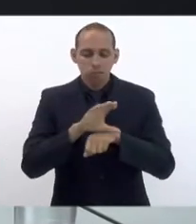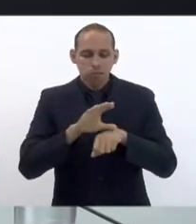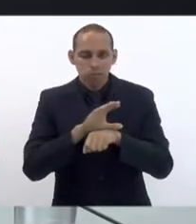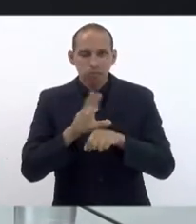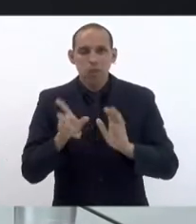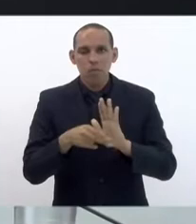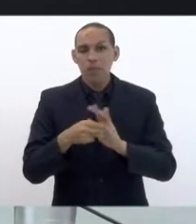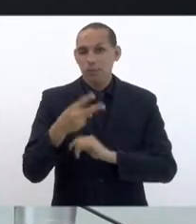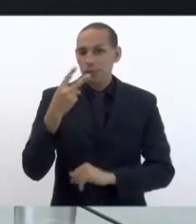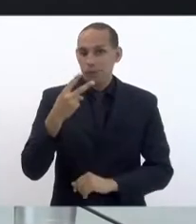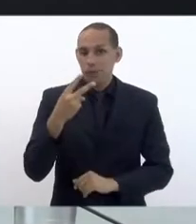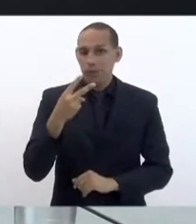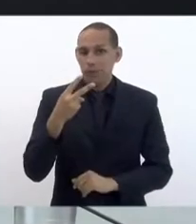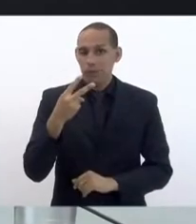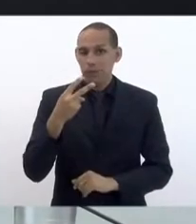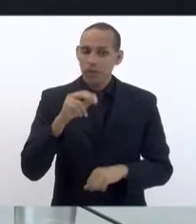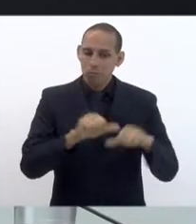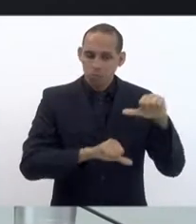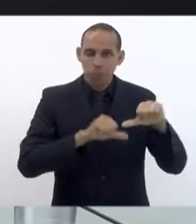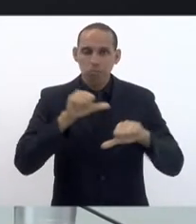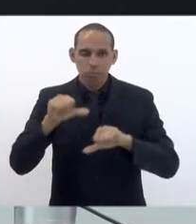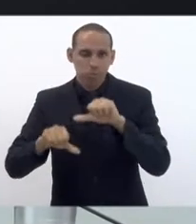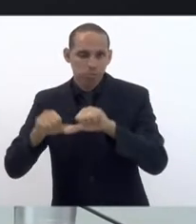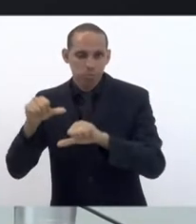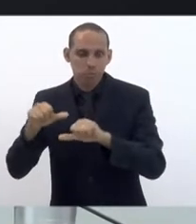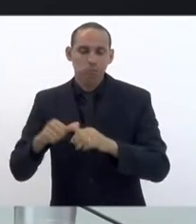emendas modificativas.